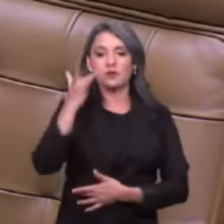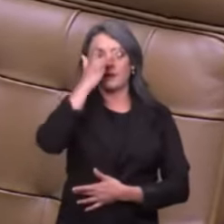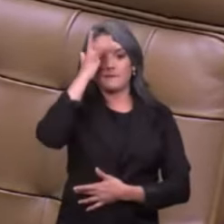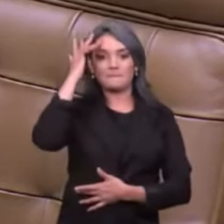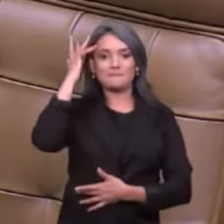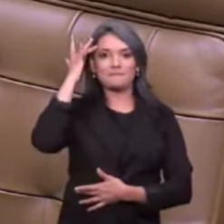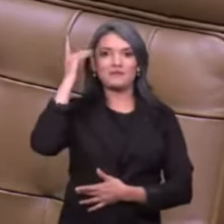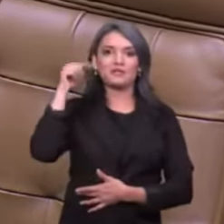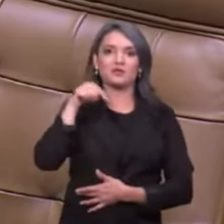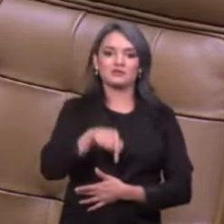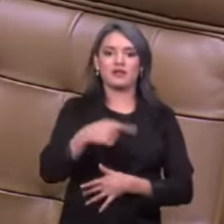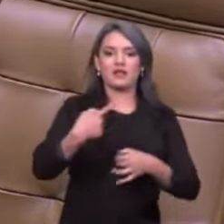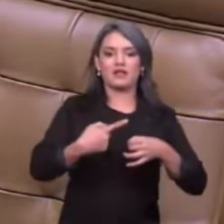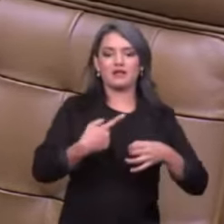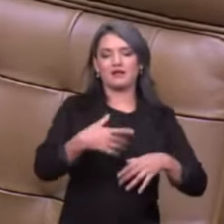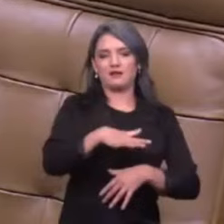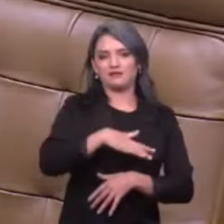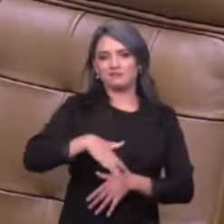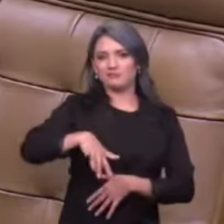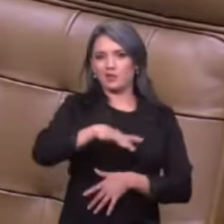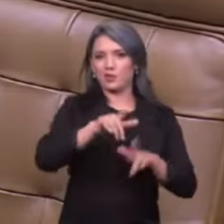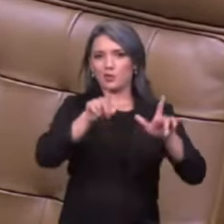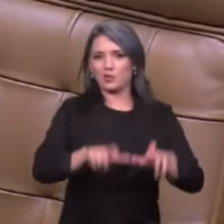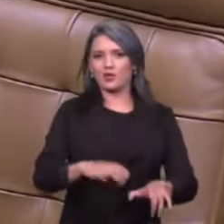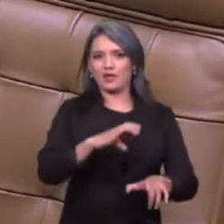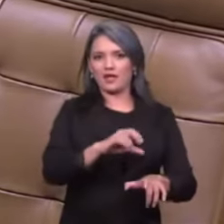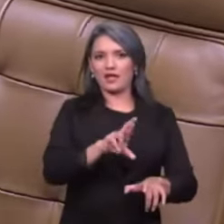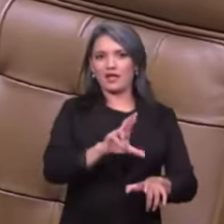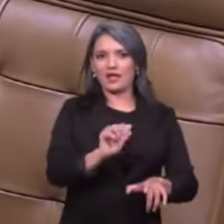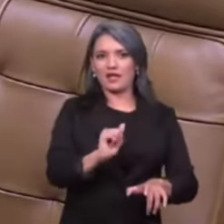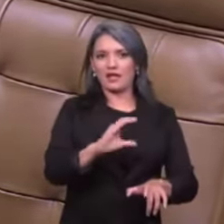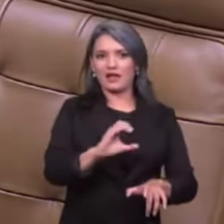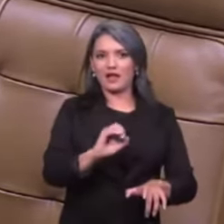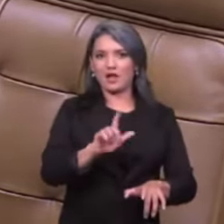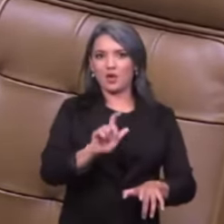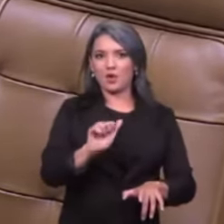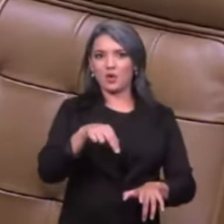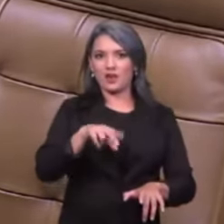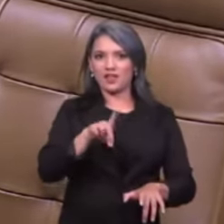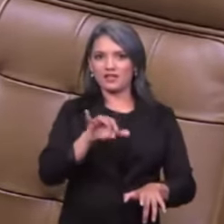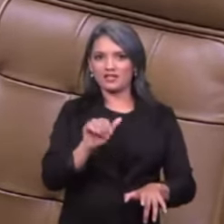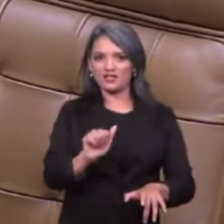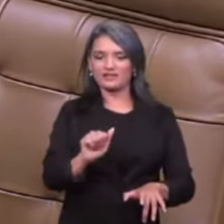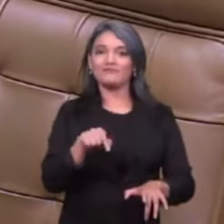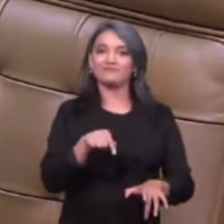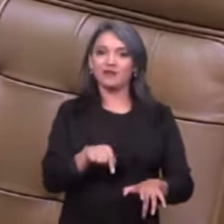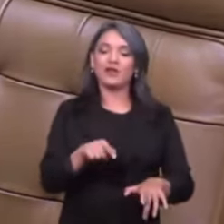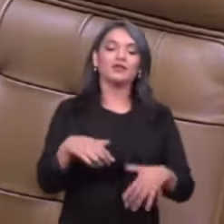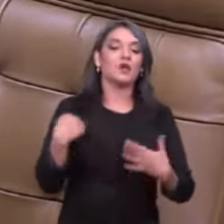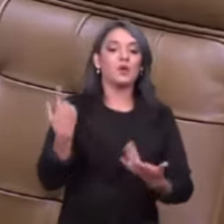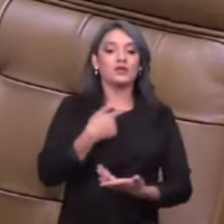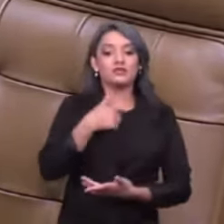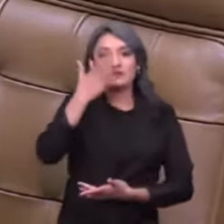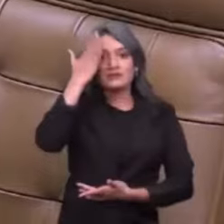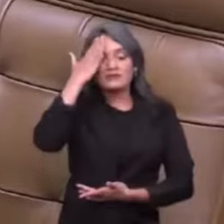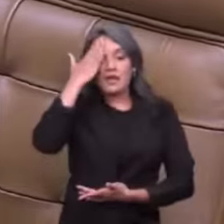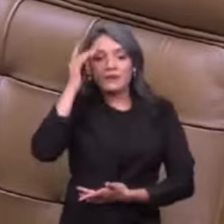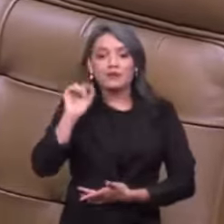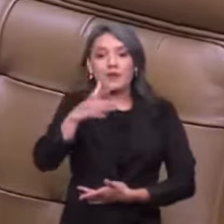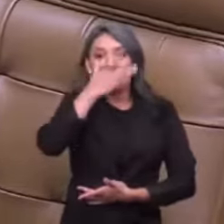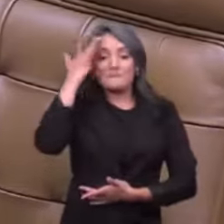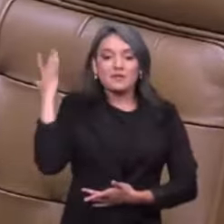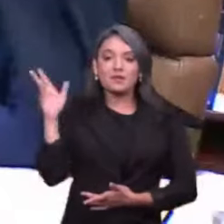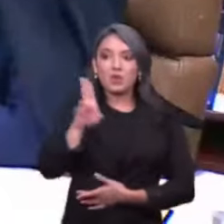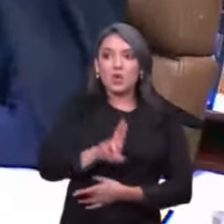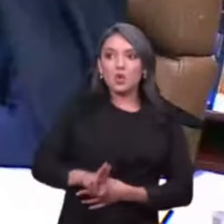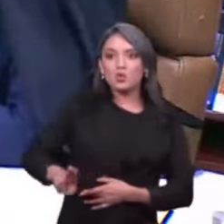na Cracolândia. Não era esse o objeto do debate, mas nós sabemos que pessoas se tornam